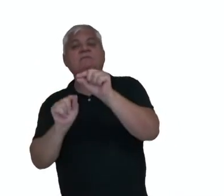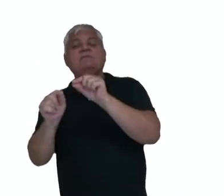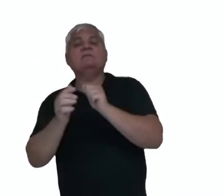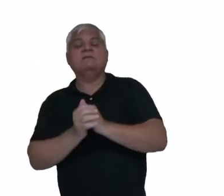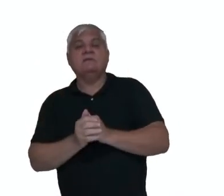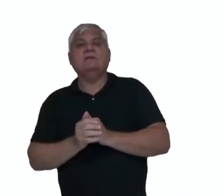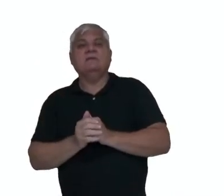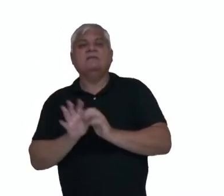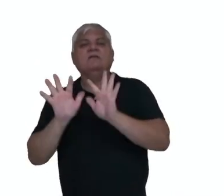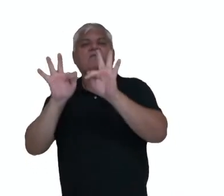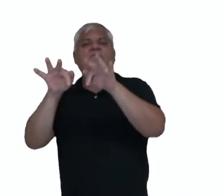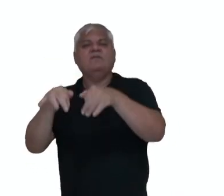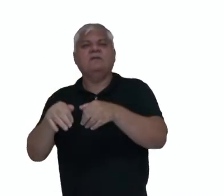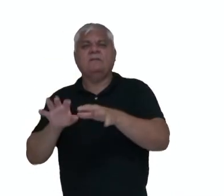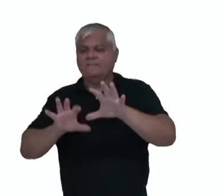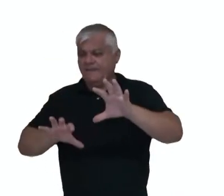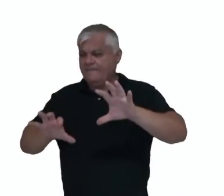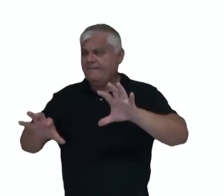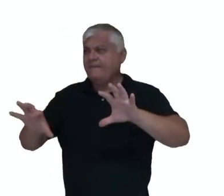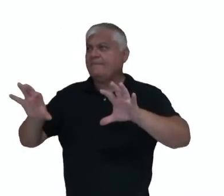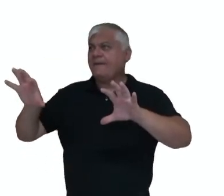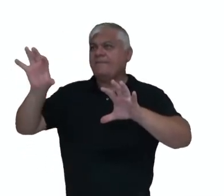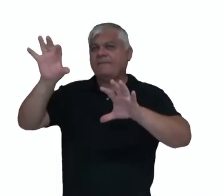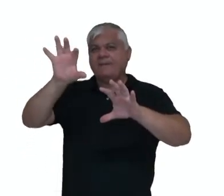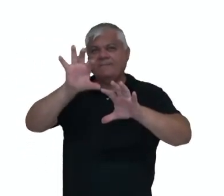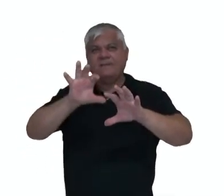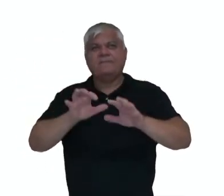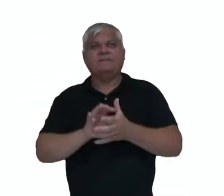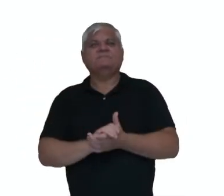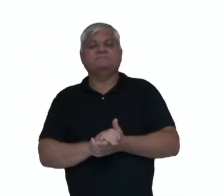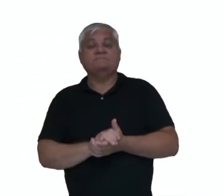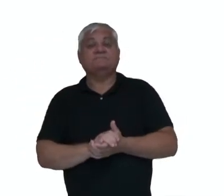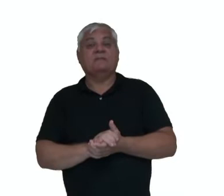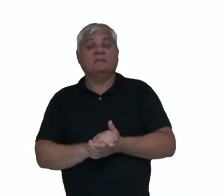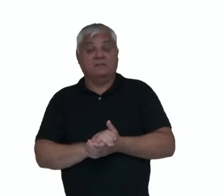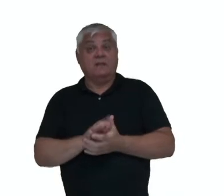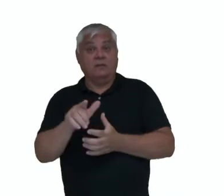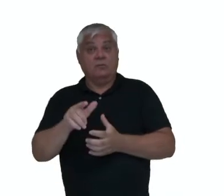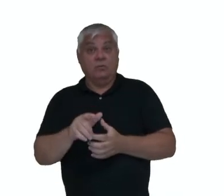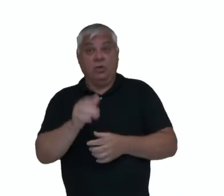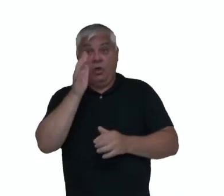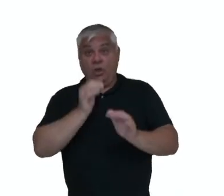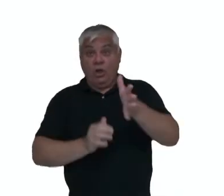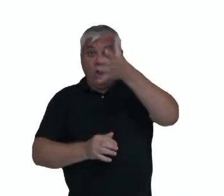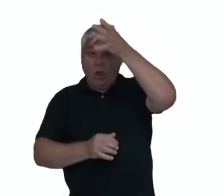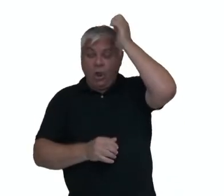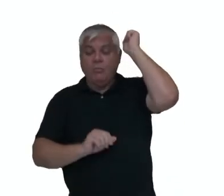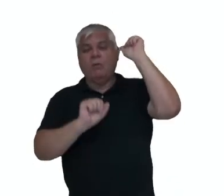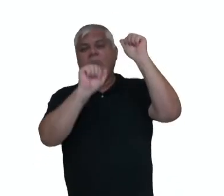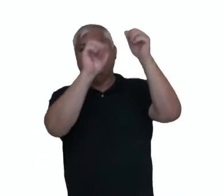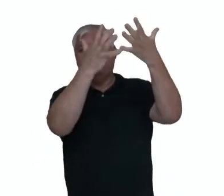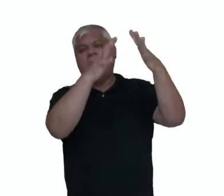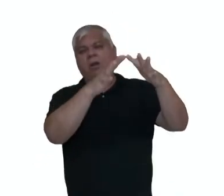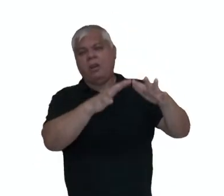o fim do Império Romano, dessa divisão que nós vamos ter, né? O Império Romano vai cair no ano